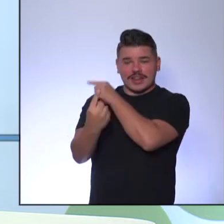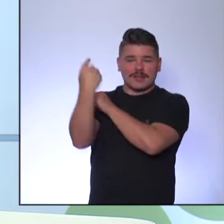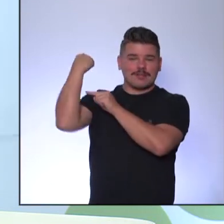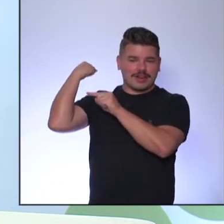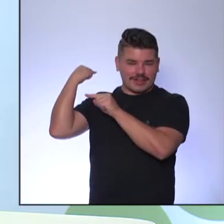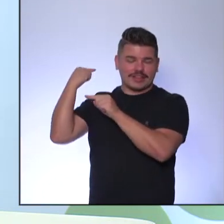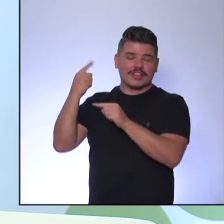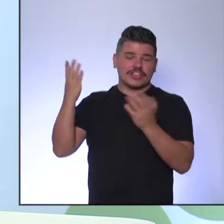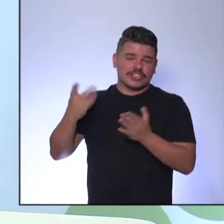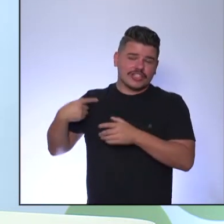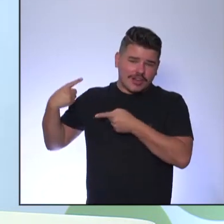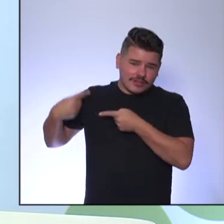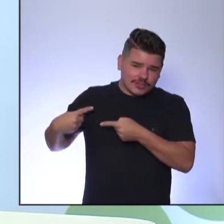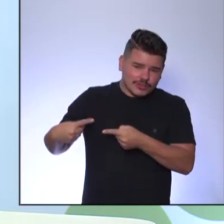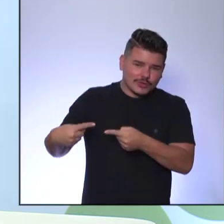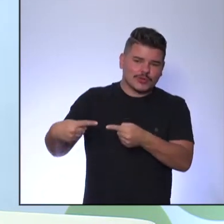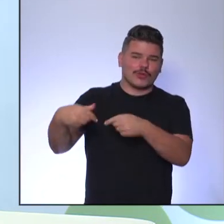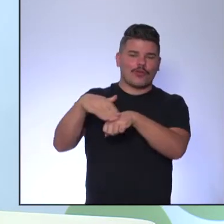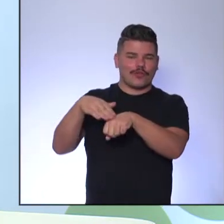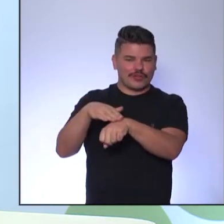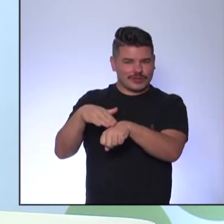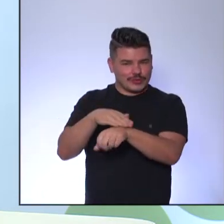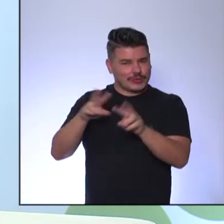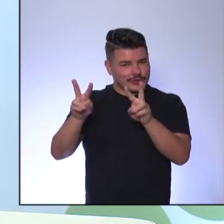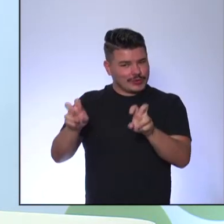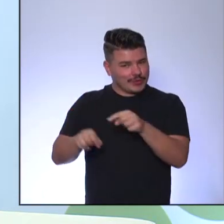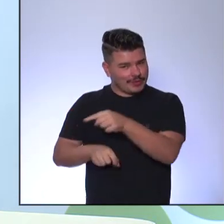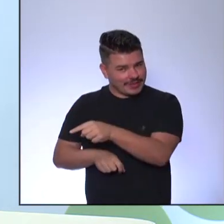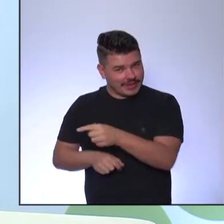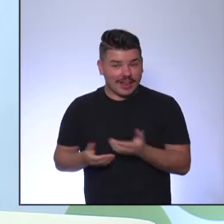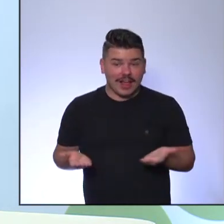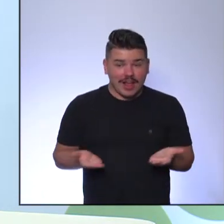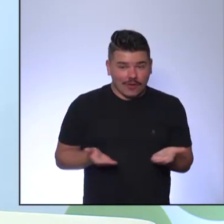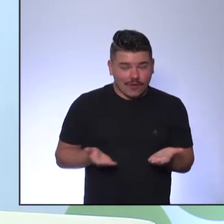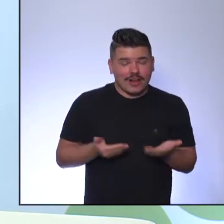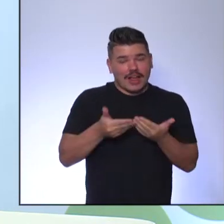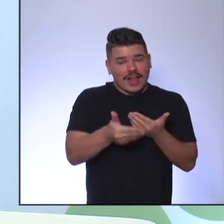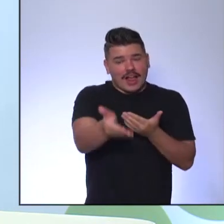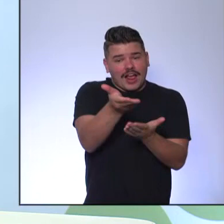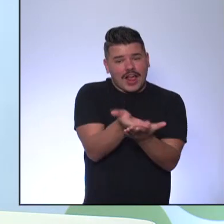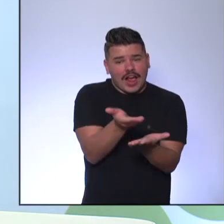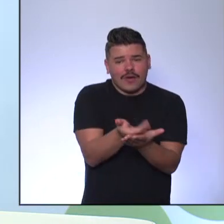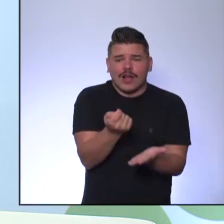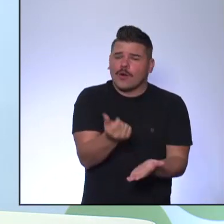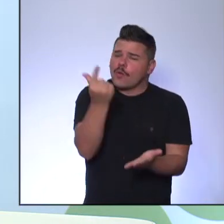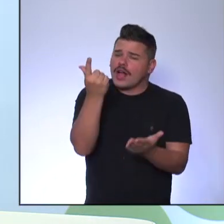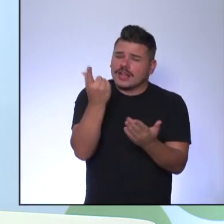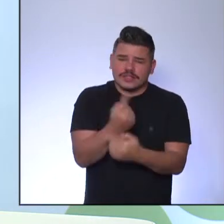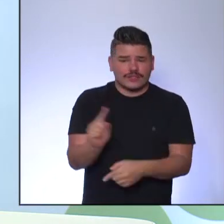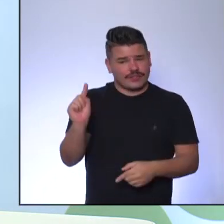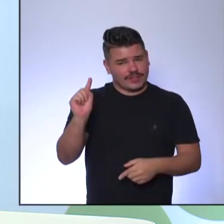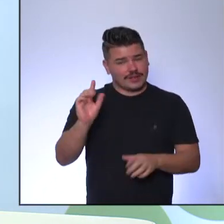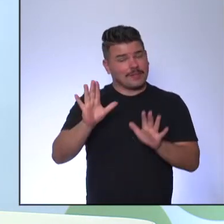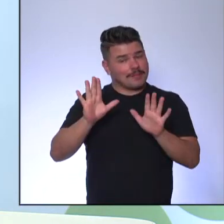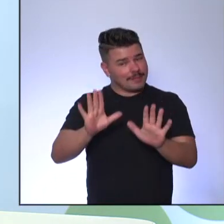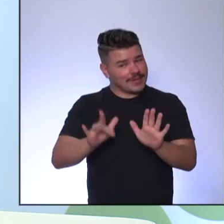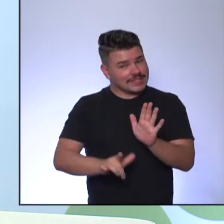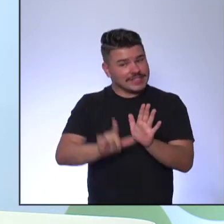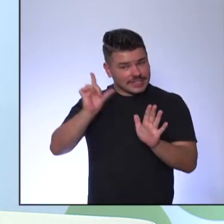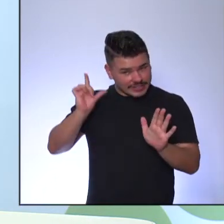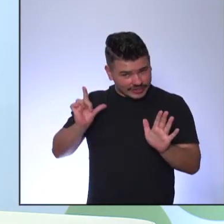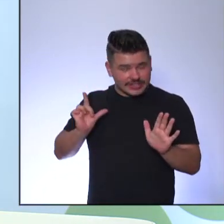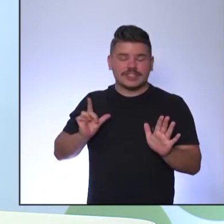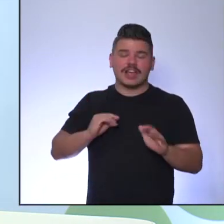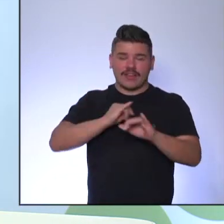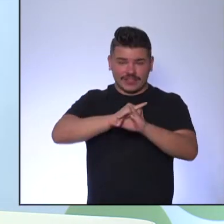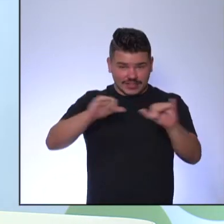nós discutimos aqui. Então, para que a gente consiga aí finalizar, né, nós estamos chegando ao final da nossa aula, só retomando que o que